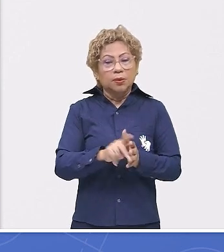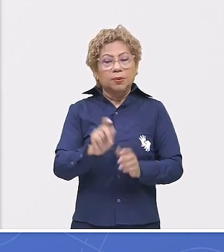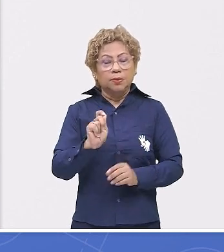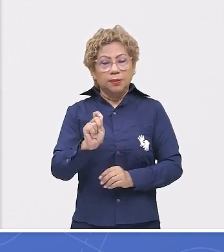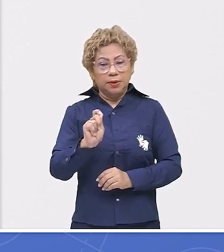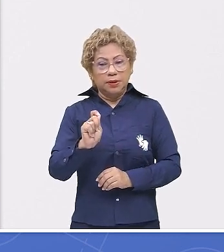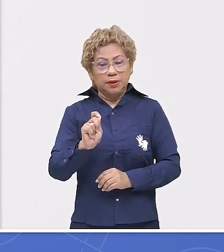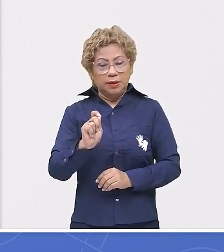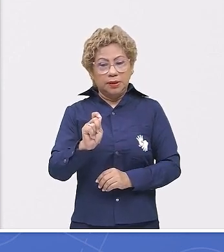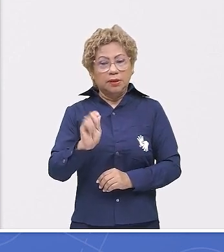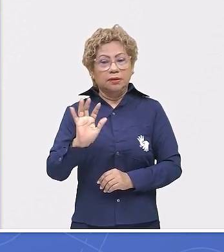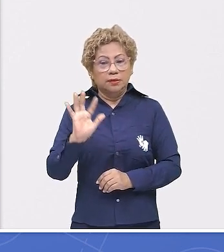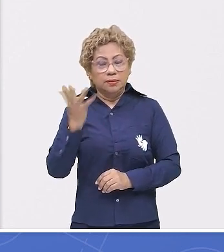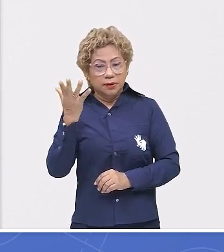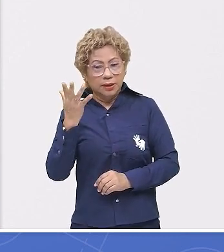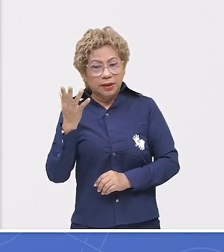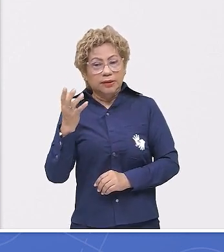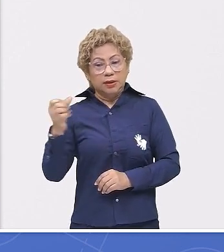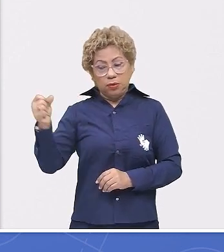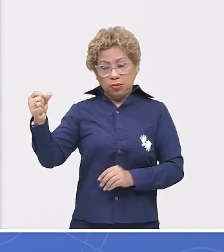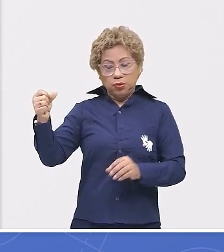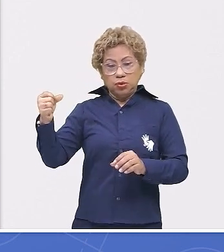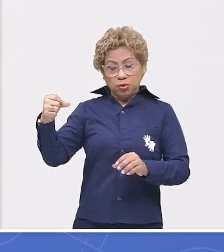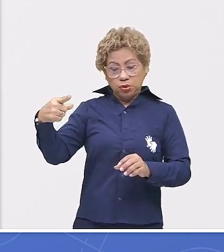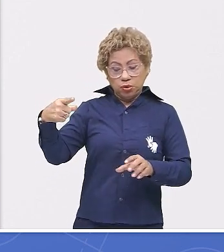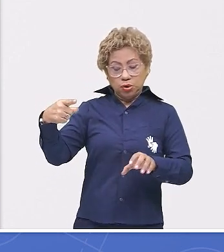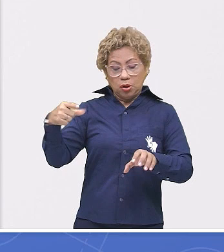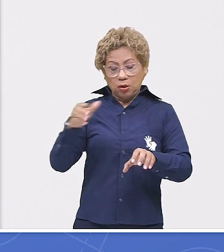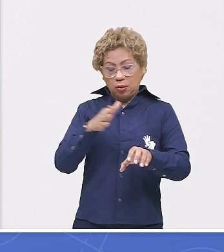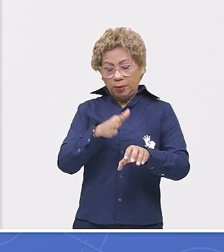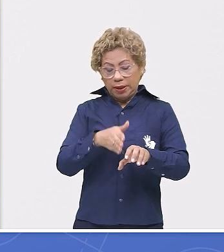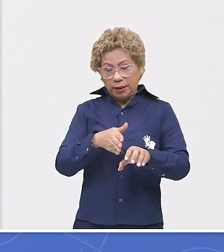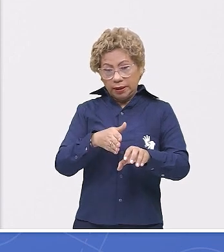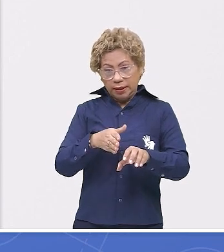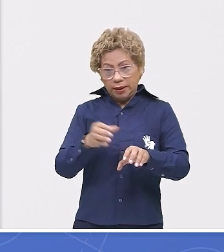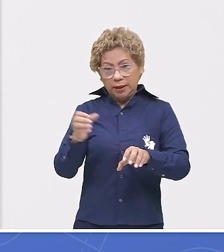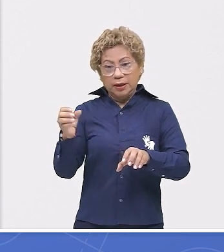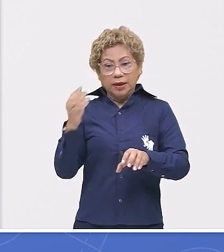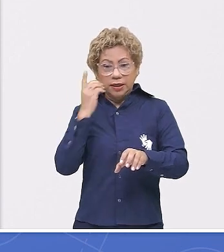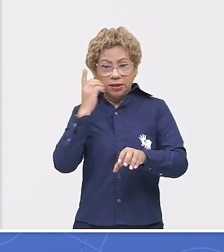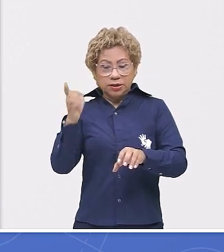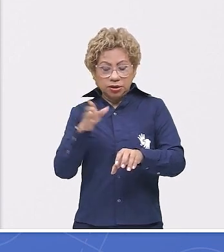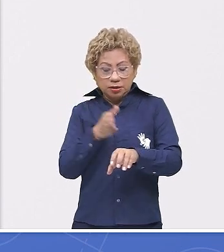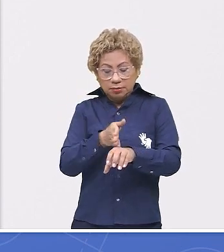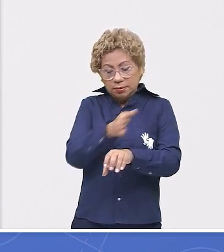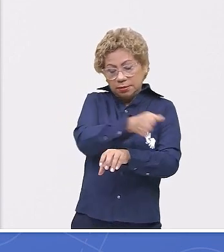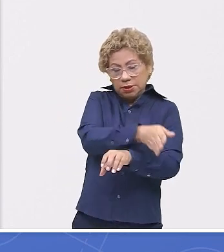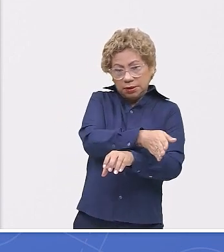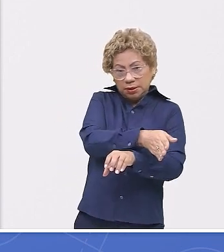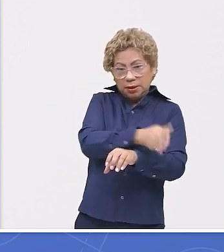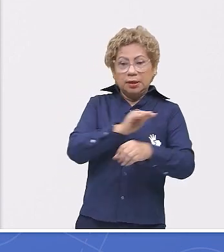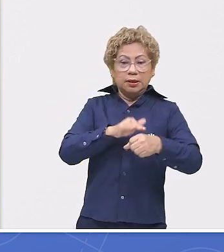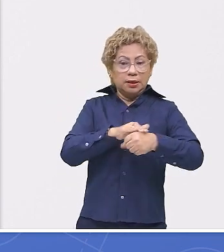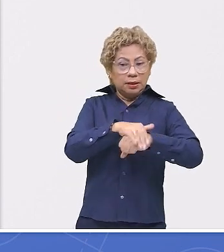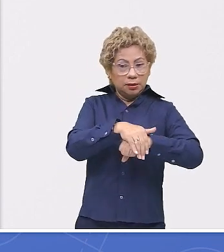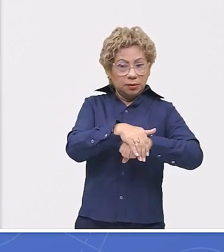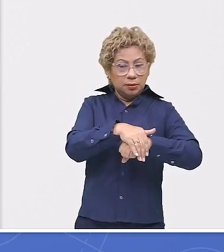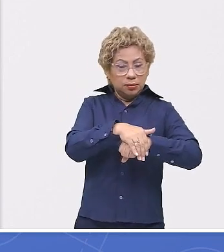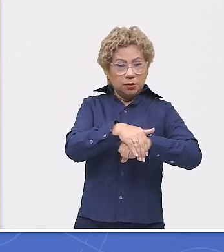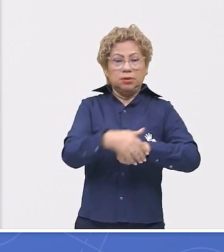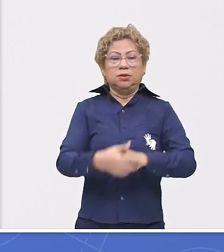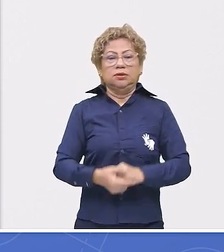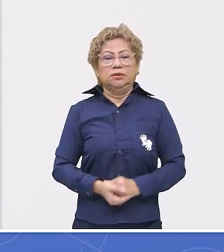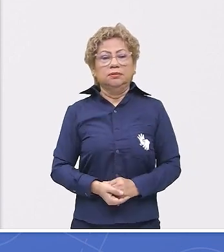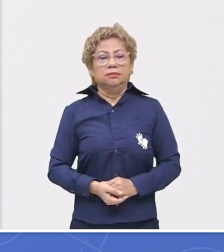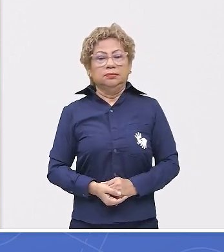Os dias e as noites, tá? Lembrando, então, aí, com esse movimento de rotação, é nesse momento